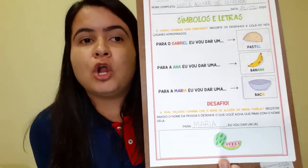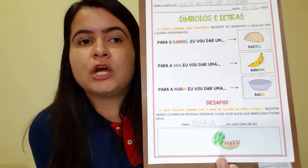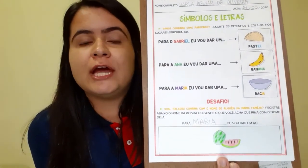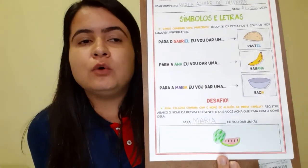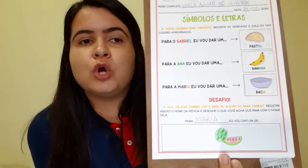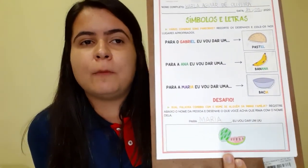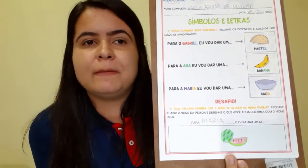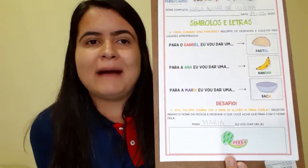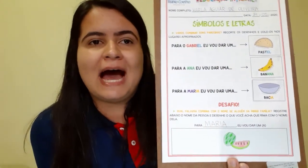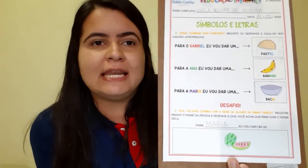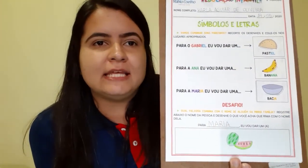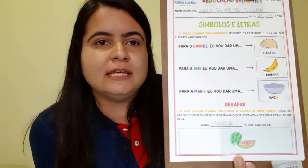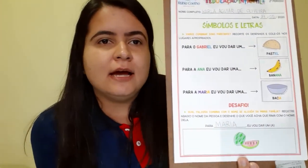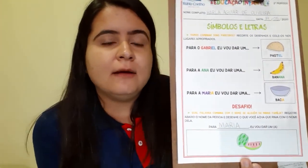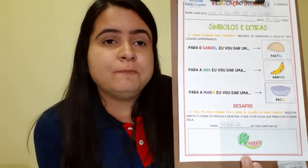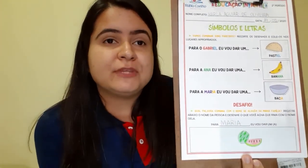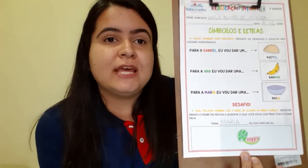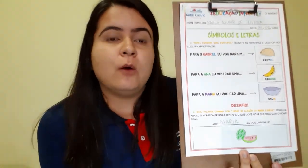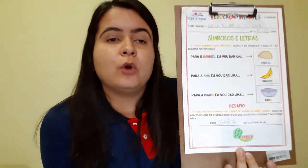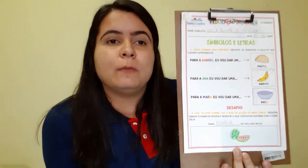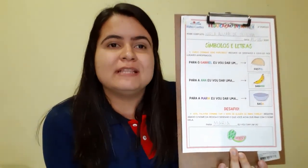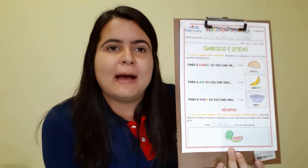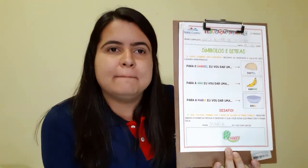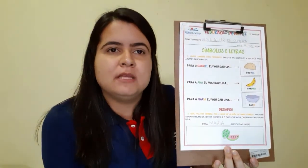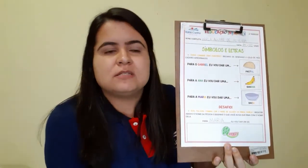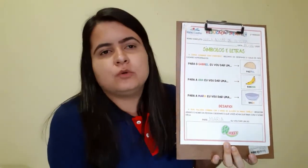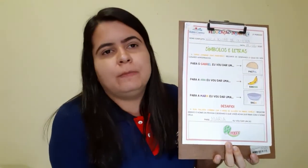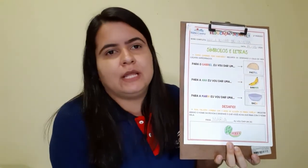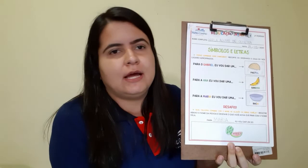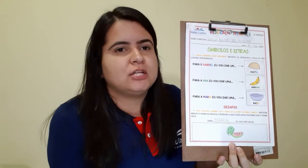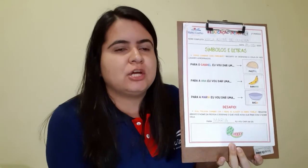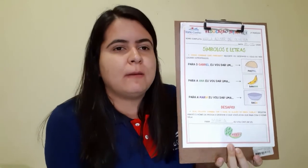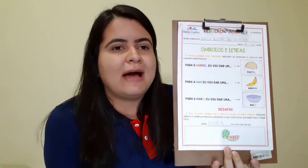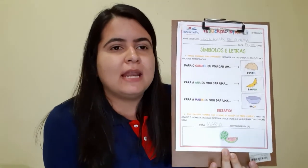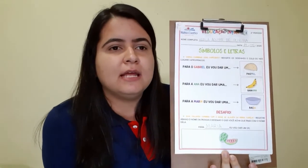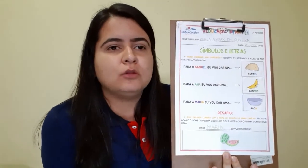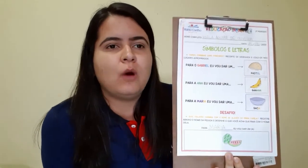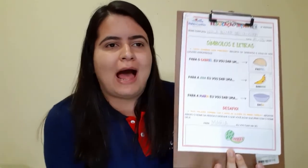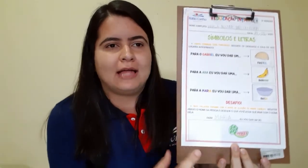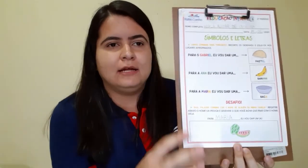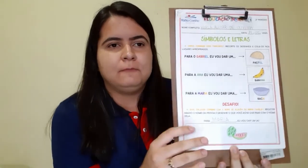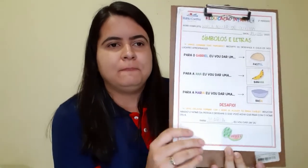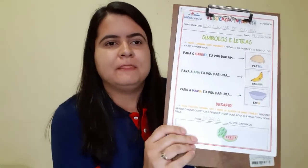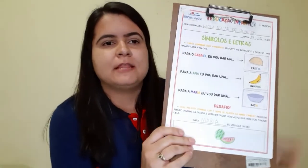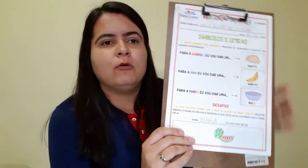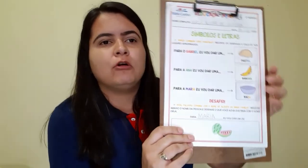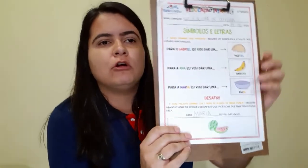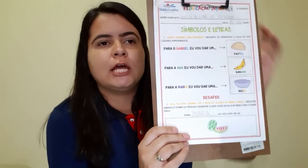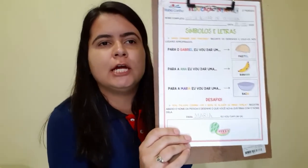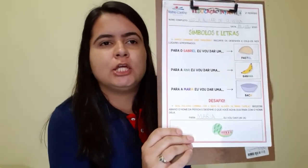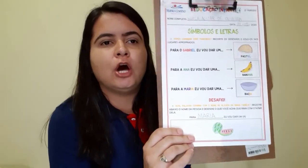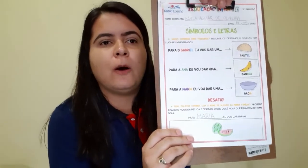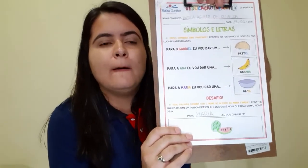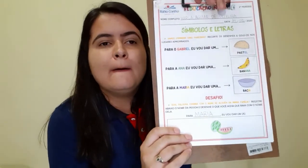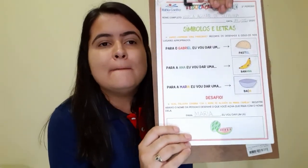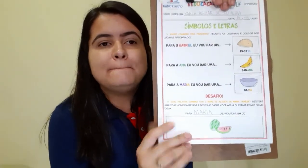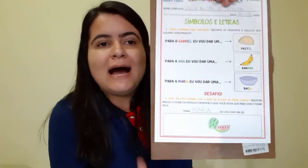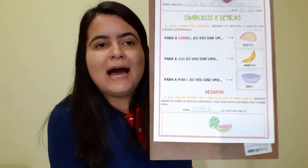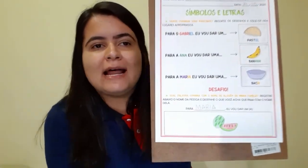Eu coloquei o nome Maria, que é o nome da minha sobrinha. Ela chama Maria Eduarda. Então, eu coloquei aqui,